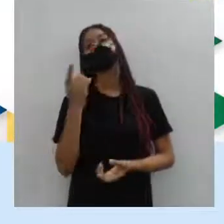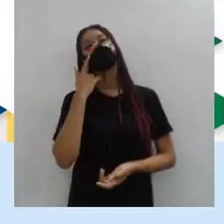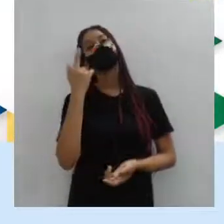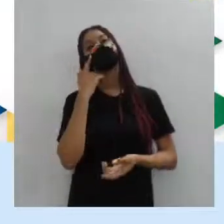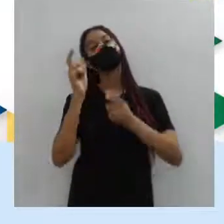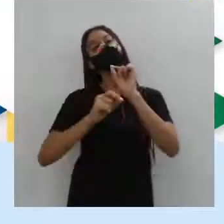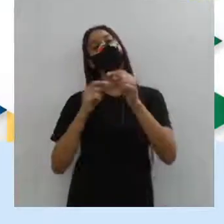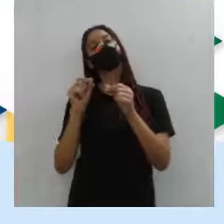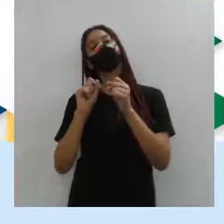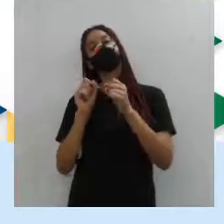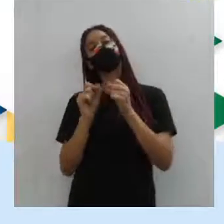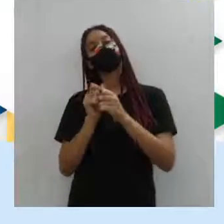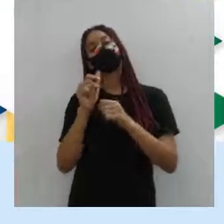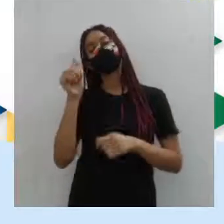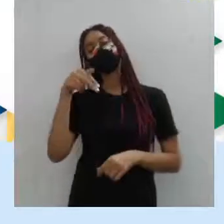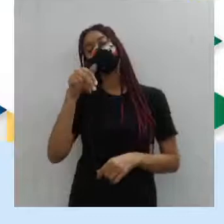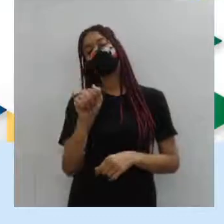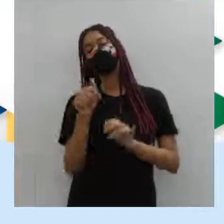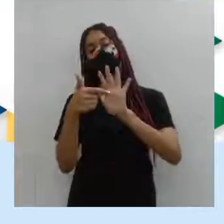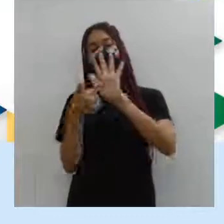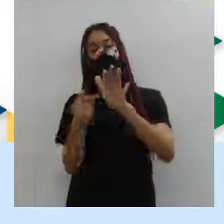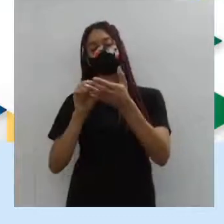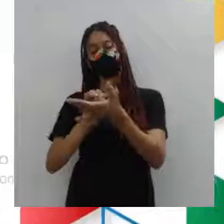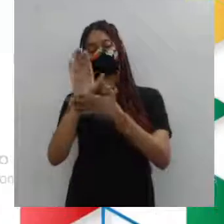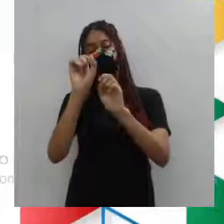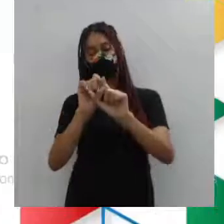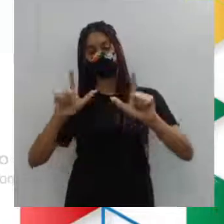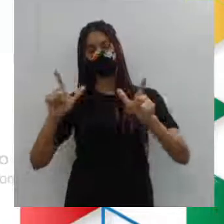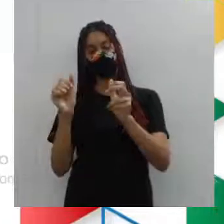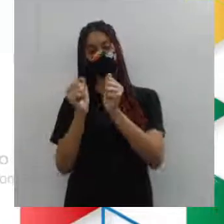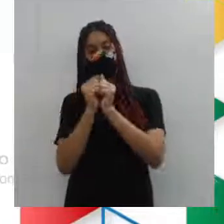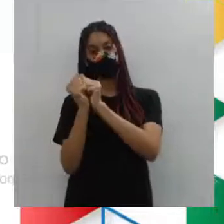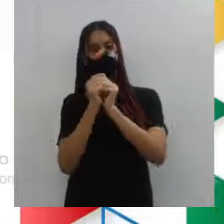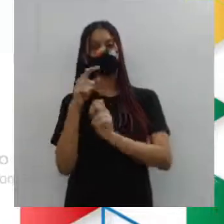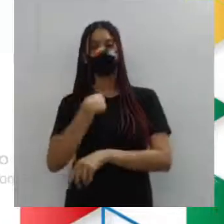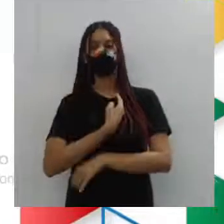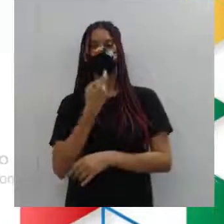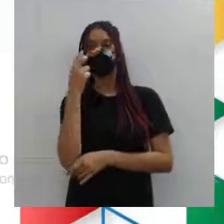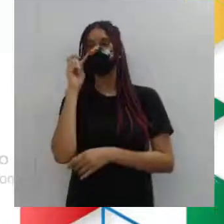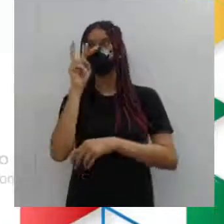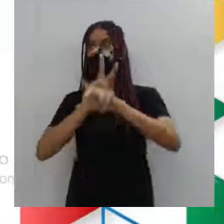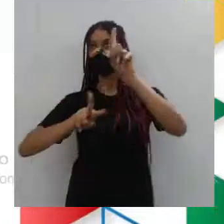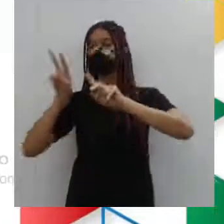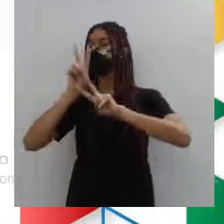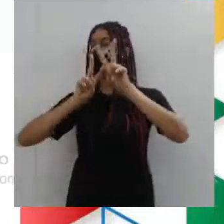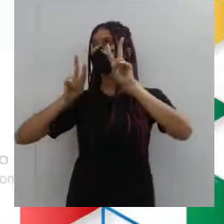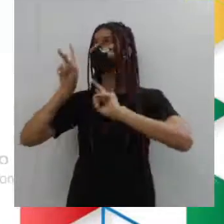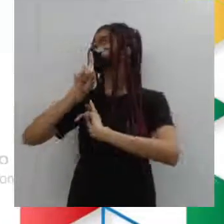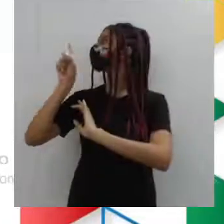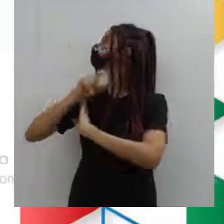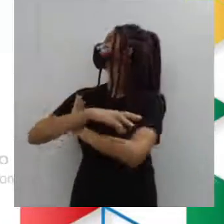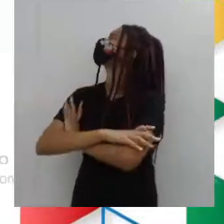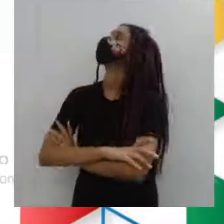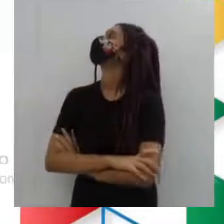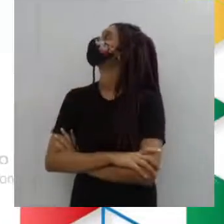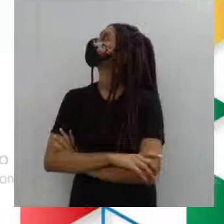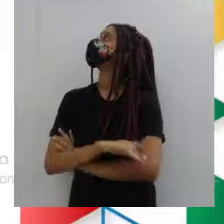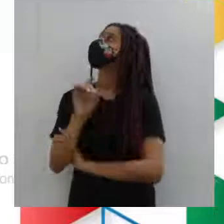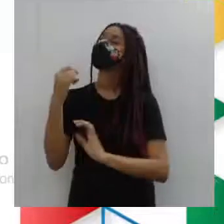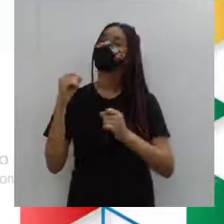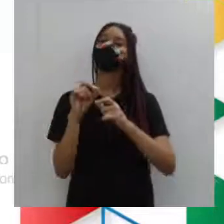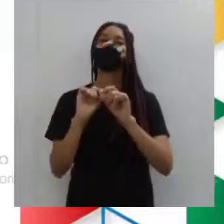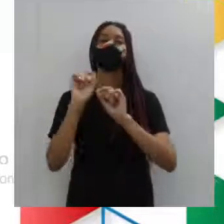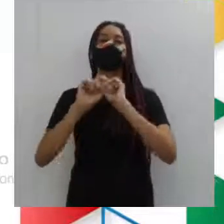aí. Aninha, bota esse slide para eles seguirem com a gente. Ó, ele só precisou medir a metade